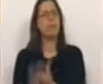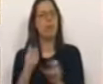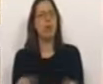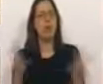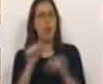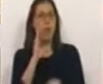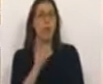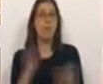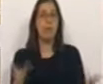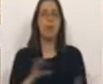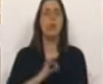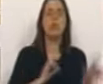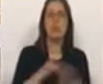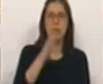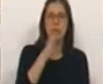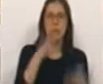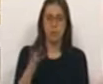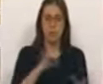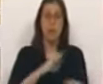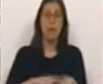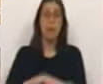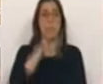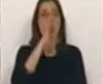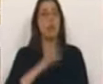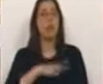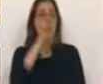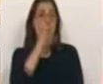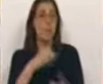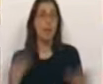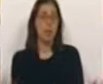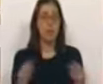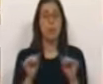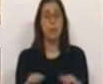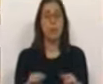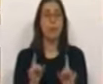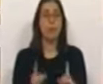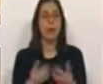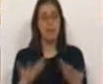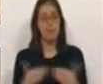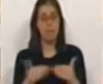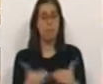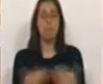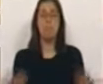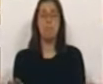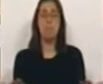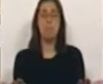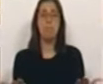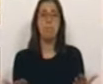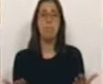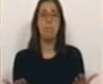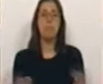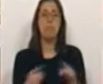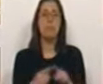novo banco. Senhores deputados, senhores membros do Governo, senhor Ministro, esta é uma altura em que